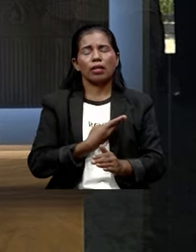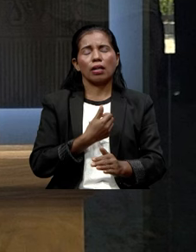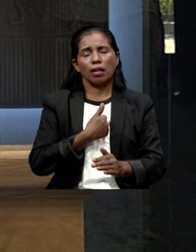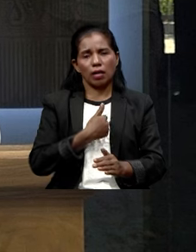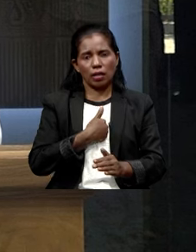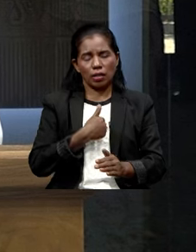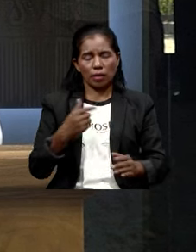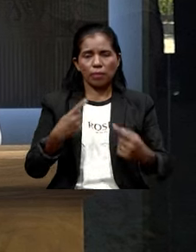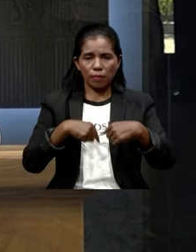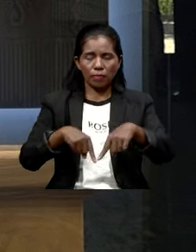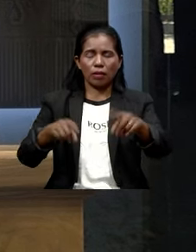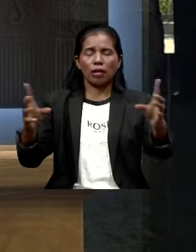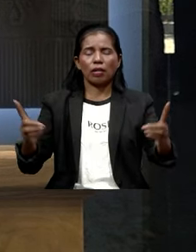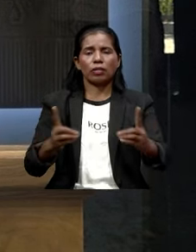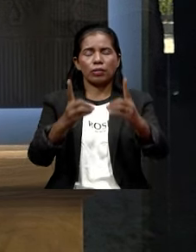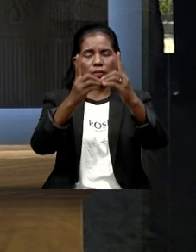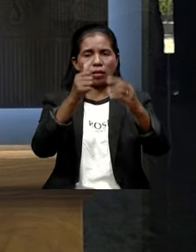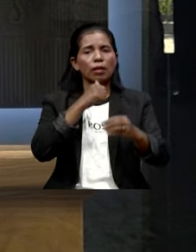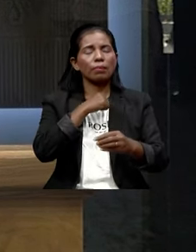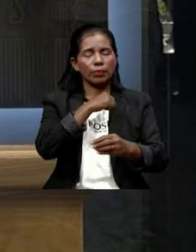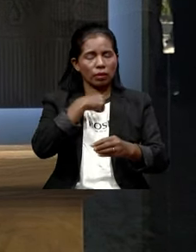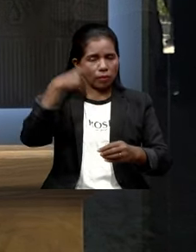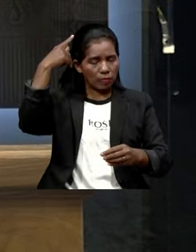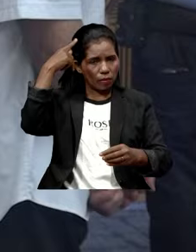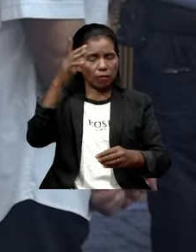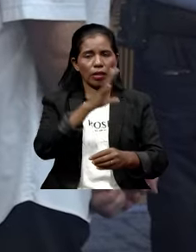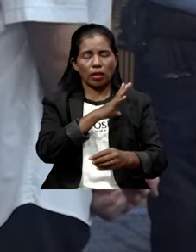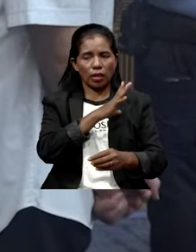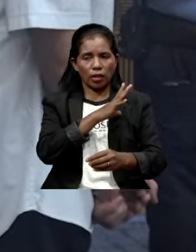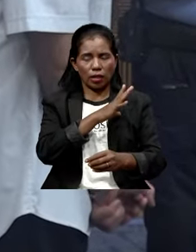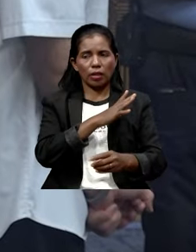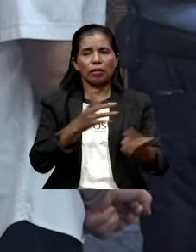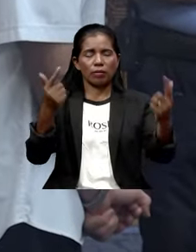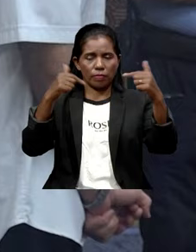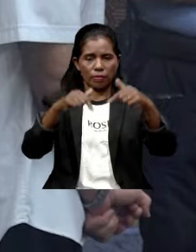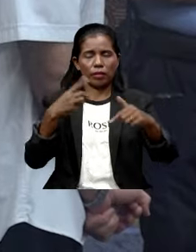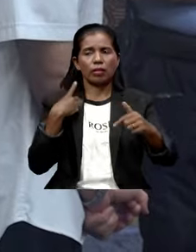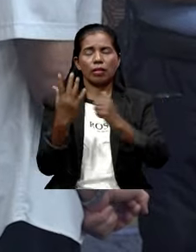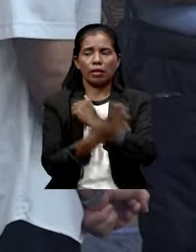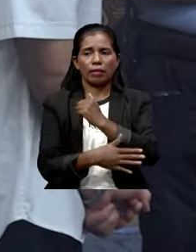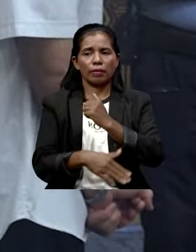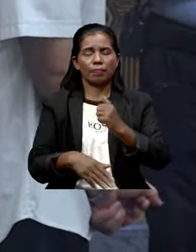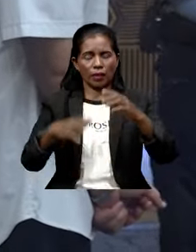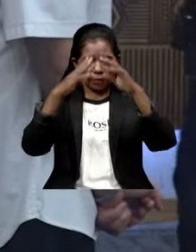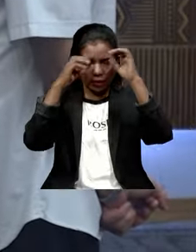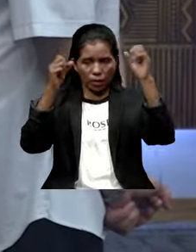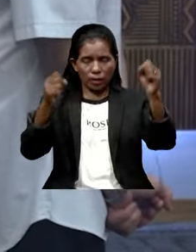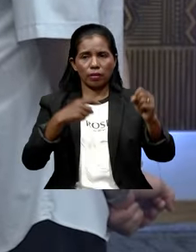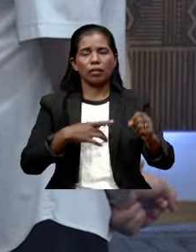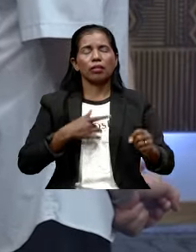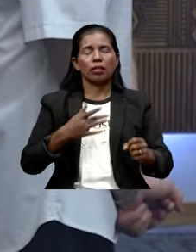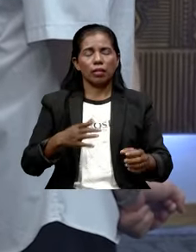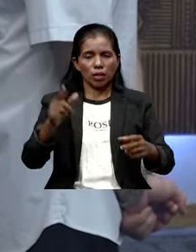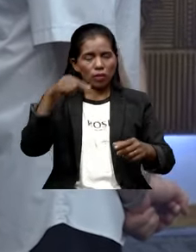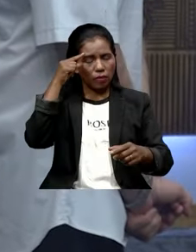a soro, sua santidade, né, bem. Em Loron Rumatança e Toei Tenerain. E a Bíblia, né, presidente da República, aprecia o governo na